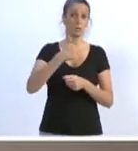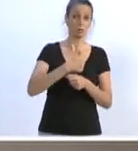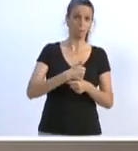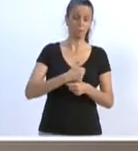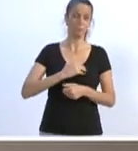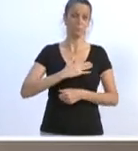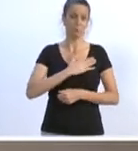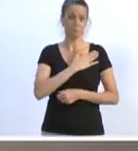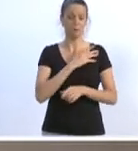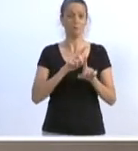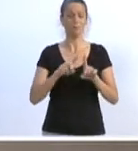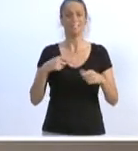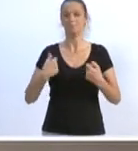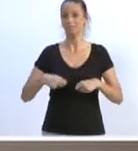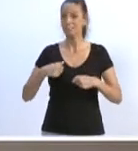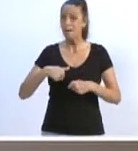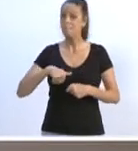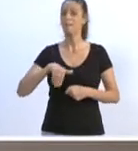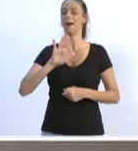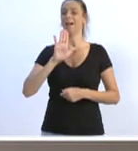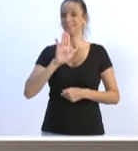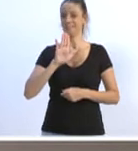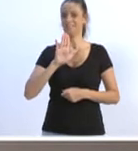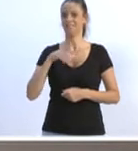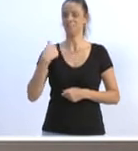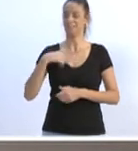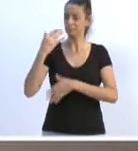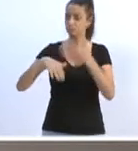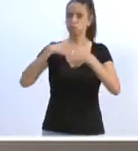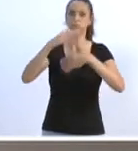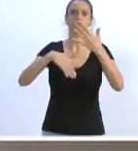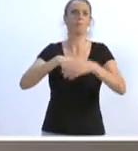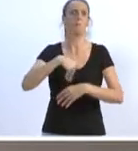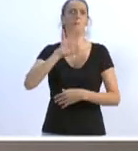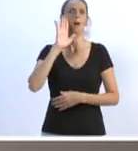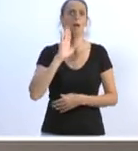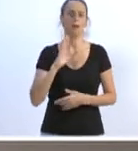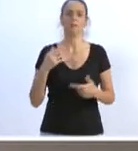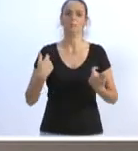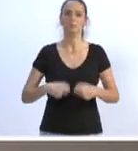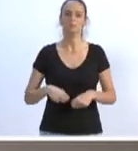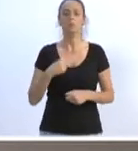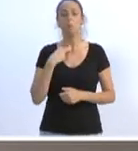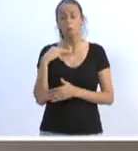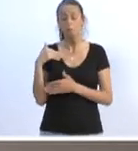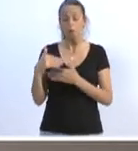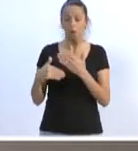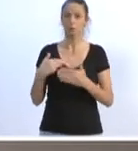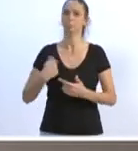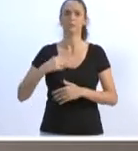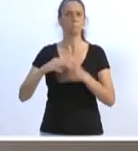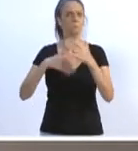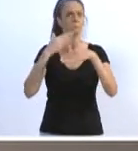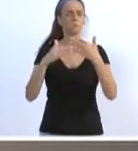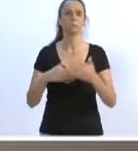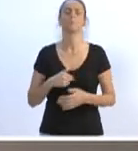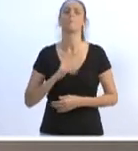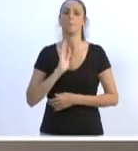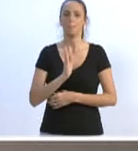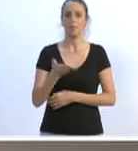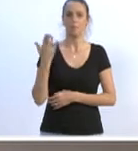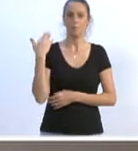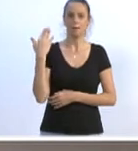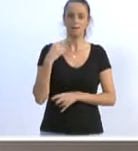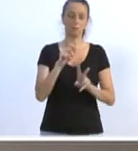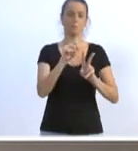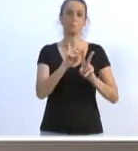de mais efetividade precisamos avançar com mais celeridade eu tive contato há uns